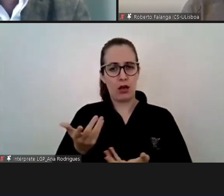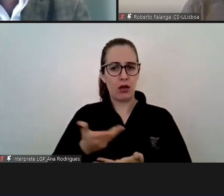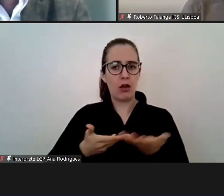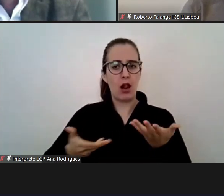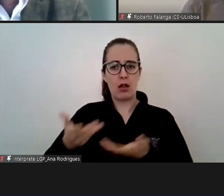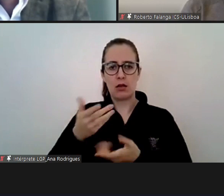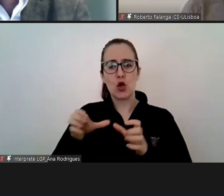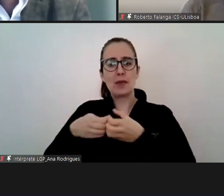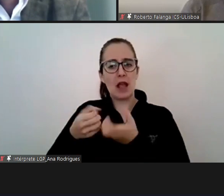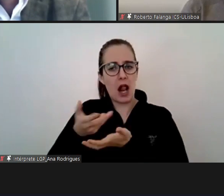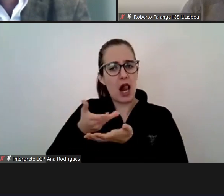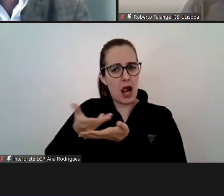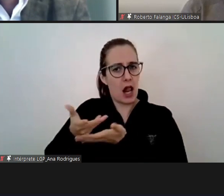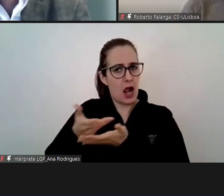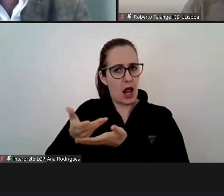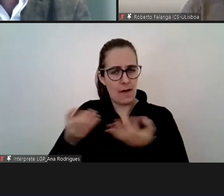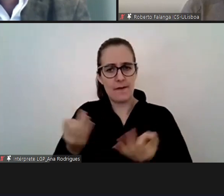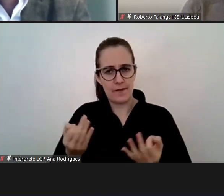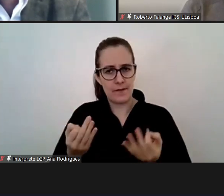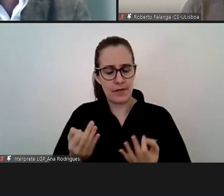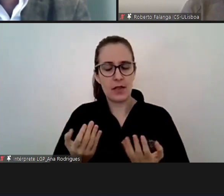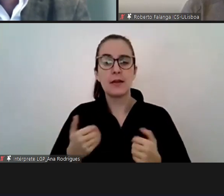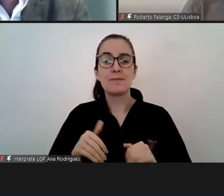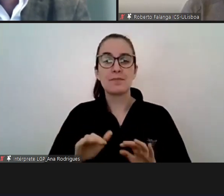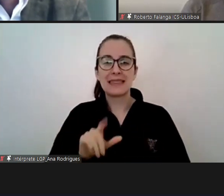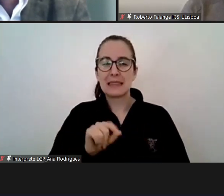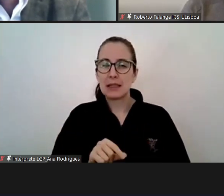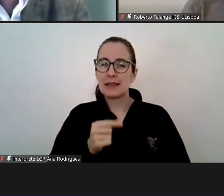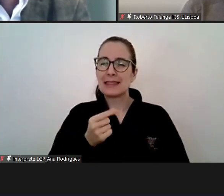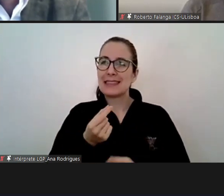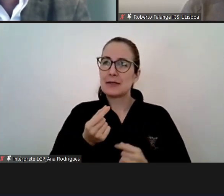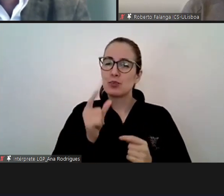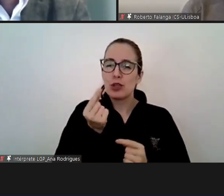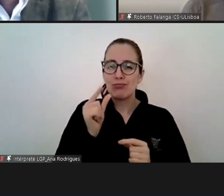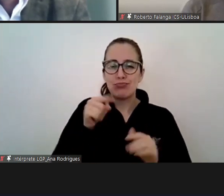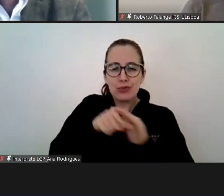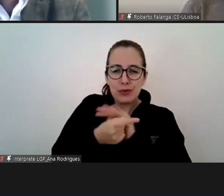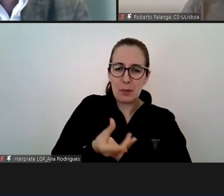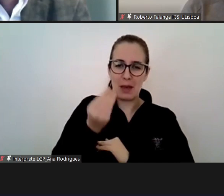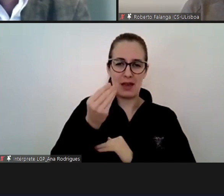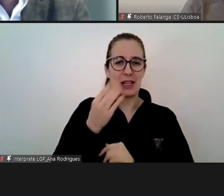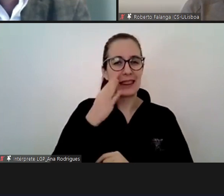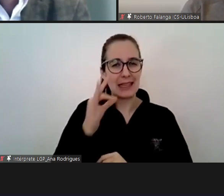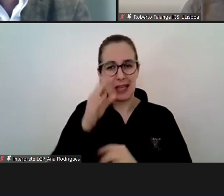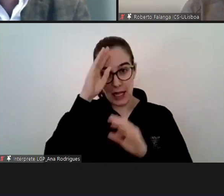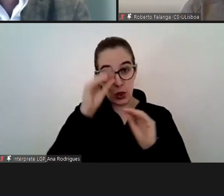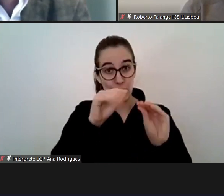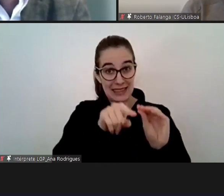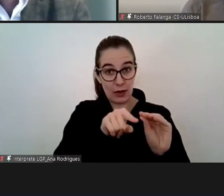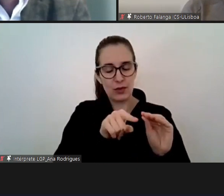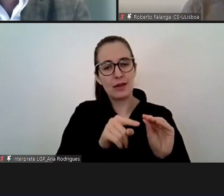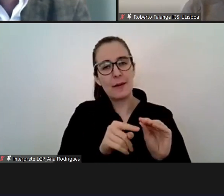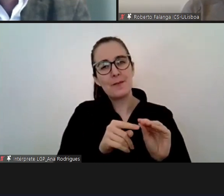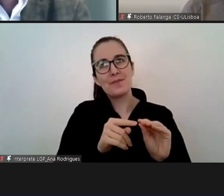na Comissão, mas estamos a falar também dessa educação, ou a proposta dessa educação ser ela mesma